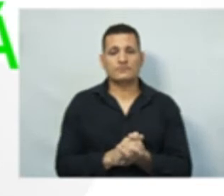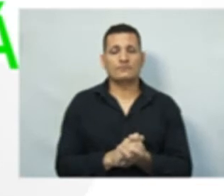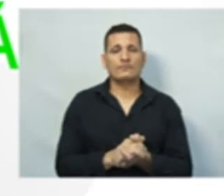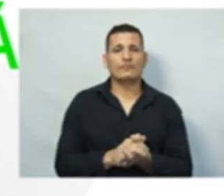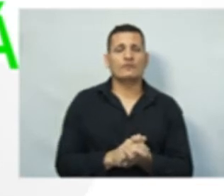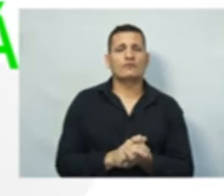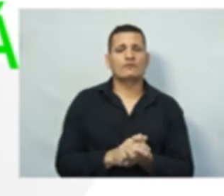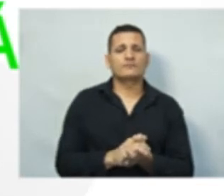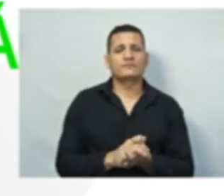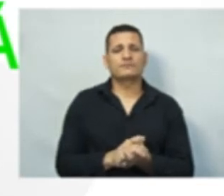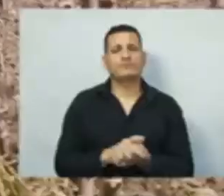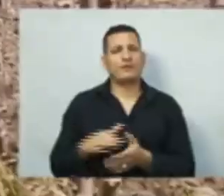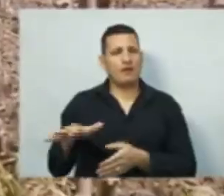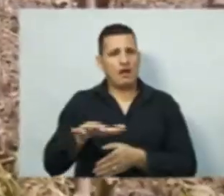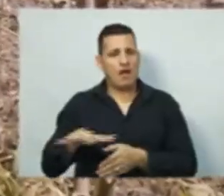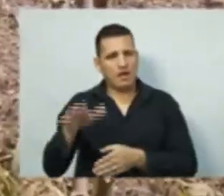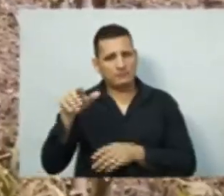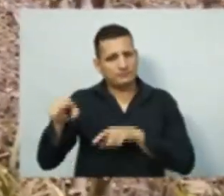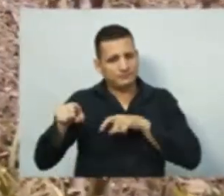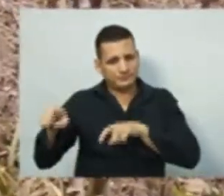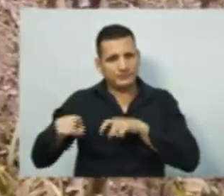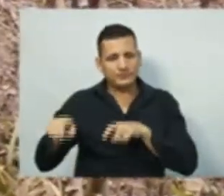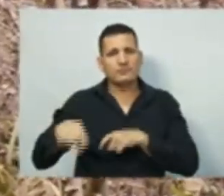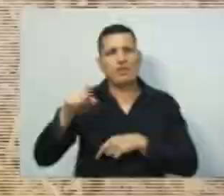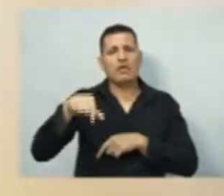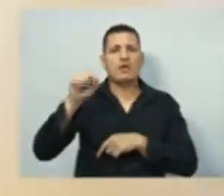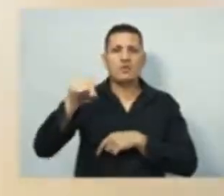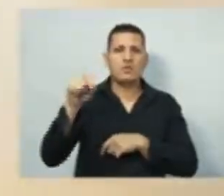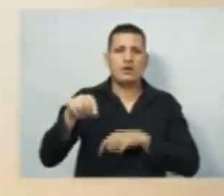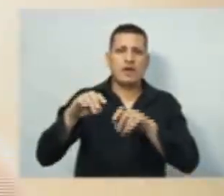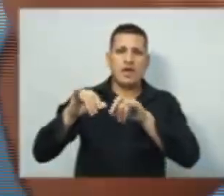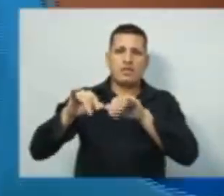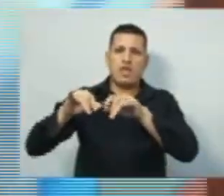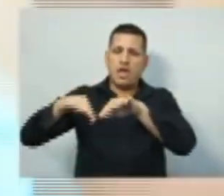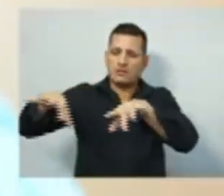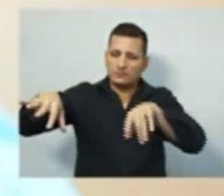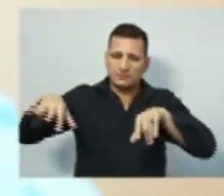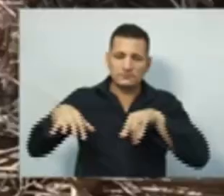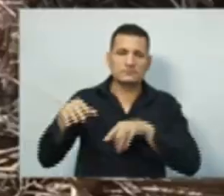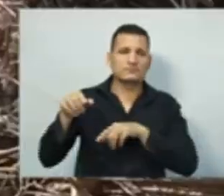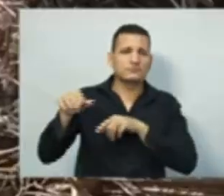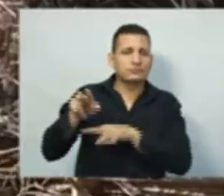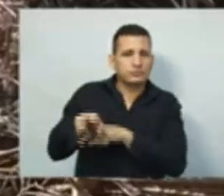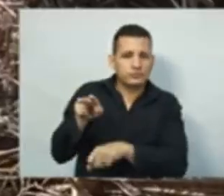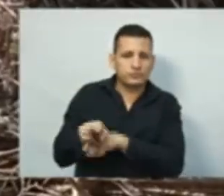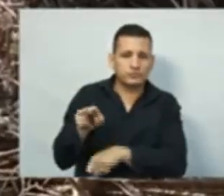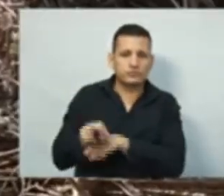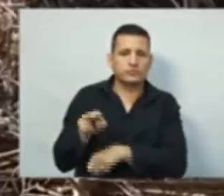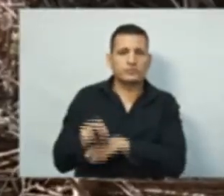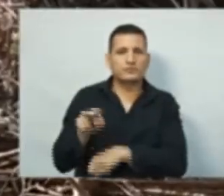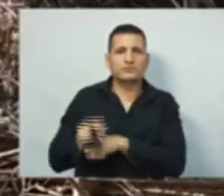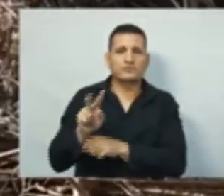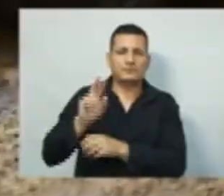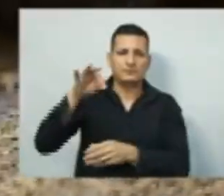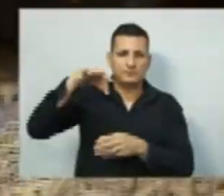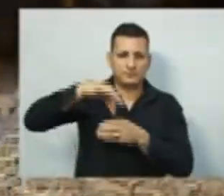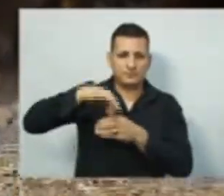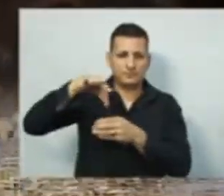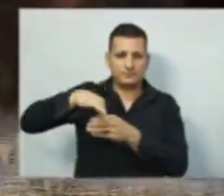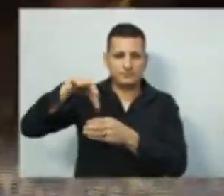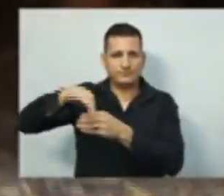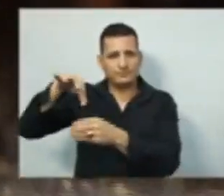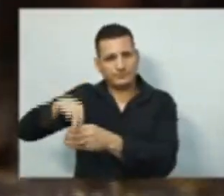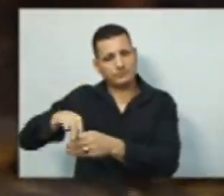Cooperativismo agropecuário. Cuidados especiais com aquilo que vem da terra, desde o preparo na hora de plantar e tratar